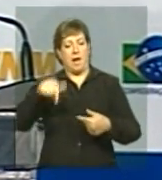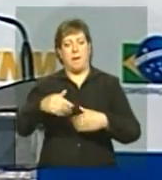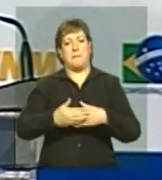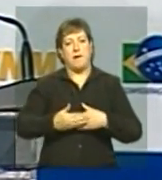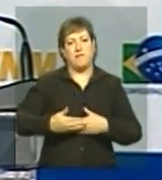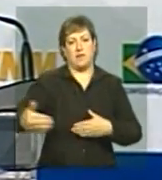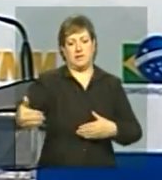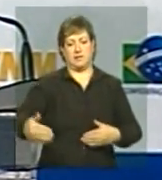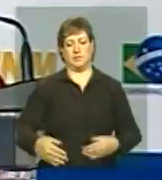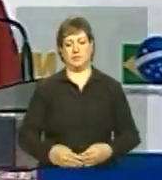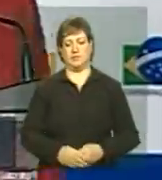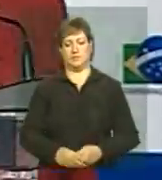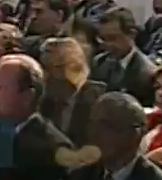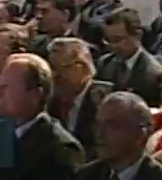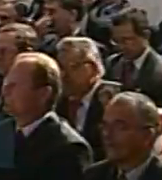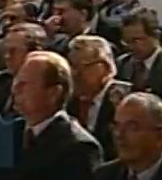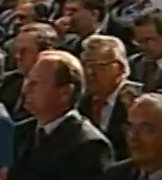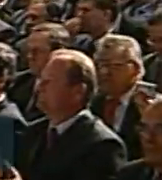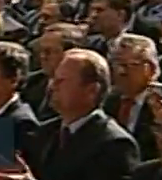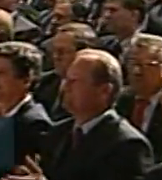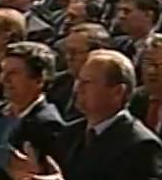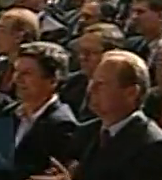frente.